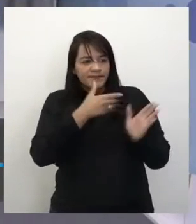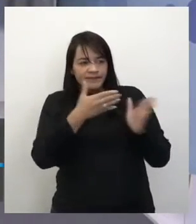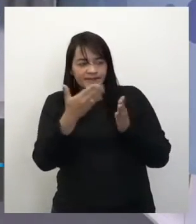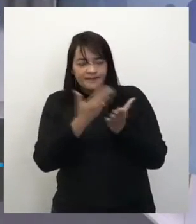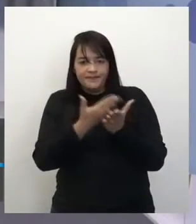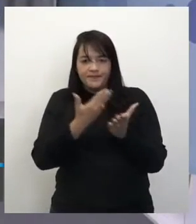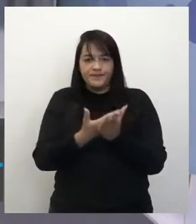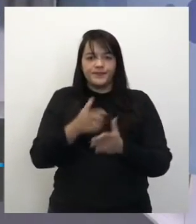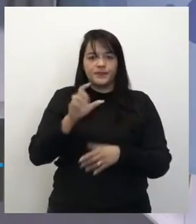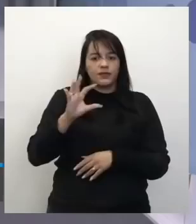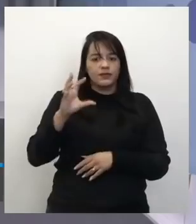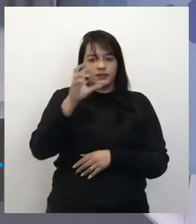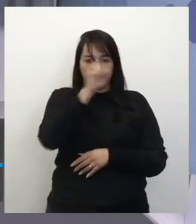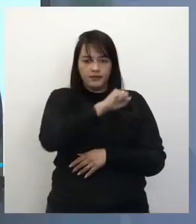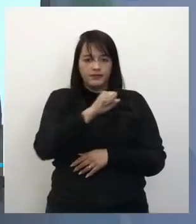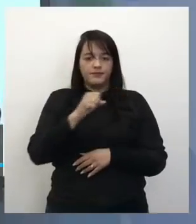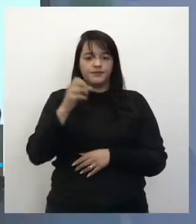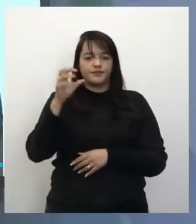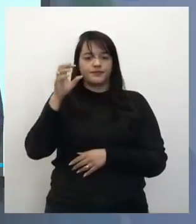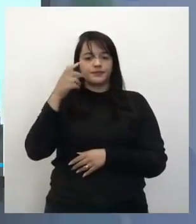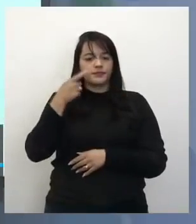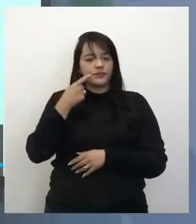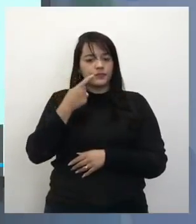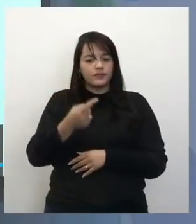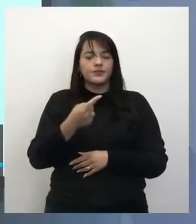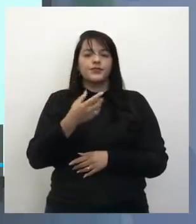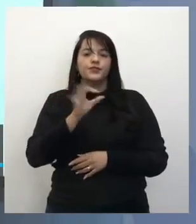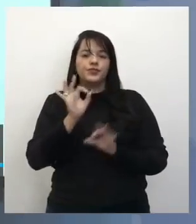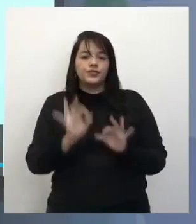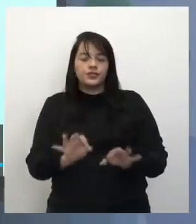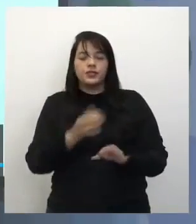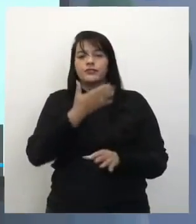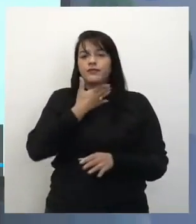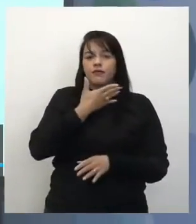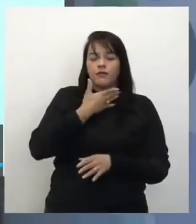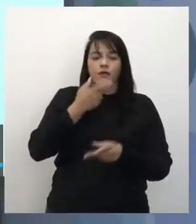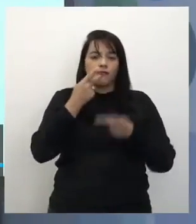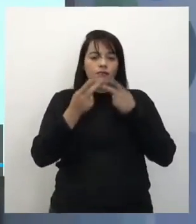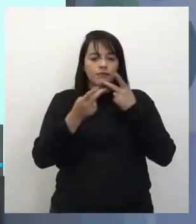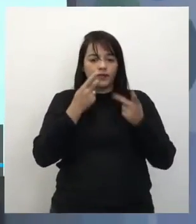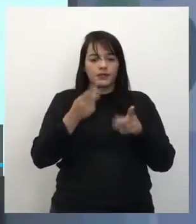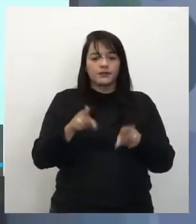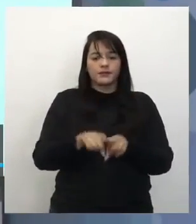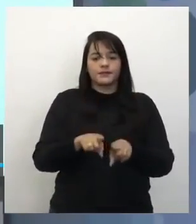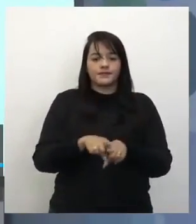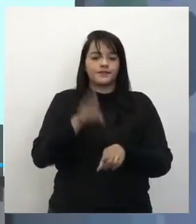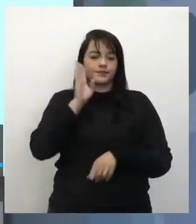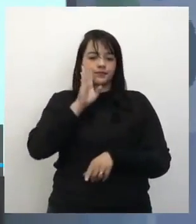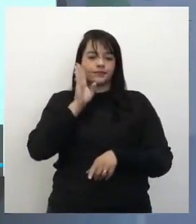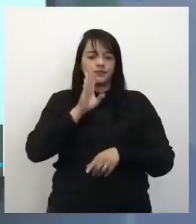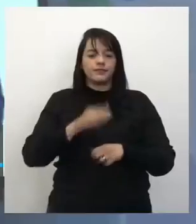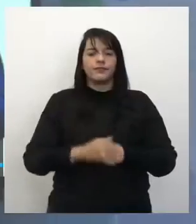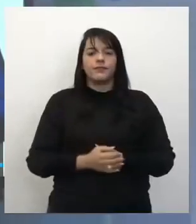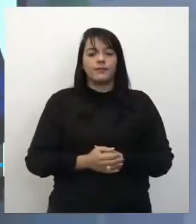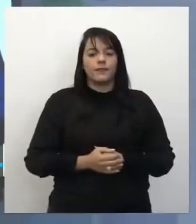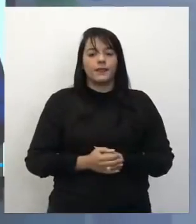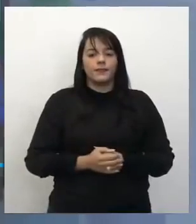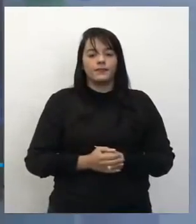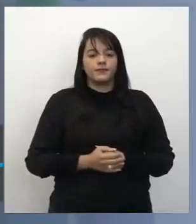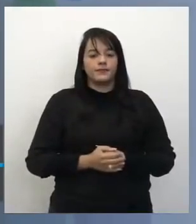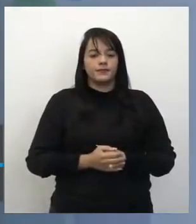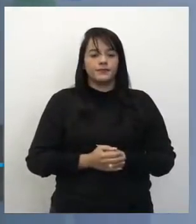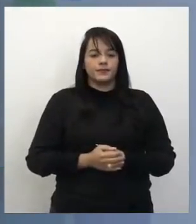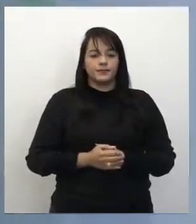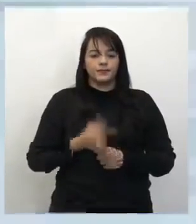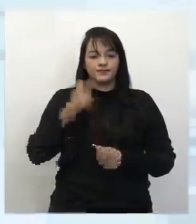pegar também as traduções. Tradução, pronúncia também, né, João? A gente trabalhou bastante a pronúncia, então é bacana isso. Bom, vamos falar de outro país agora